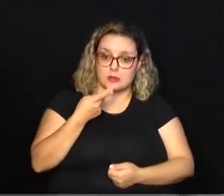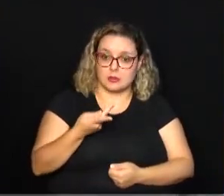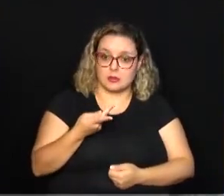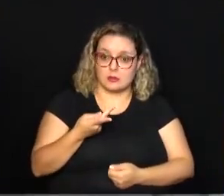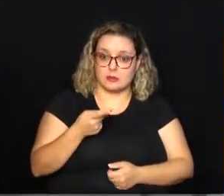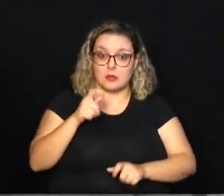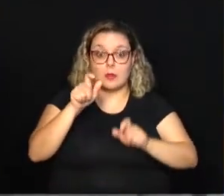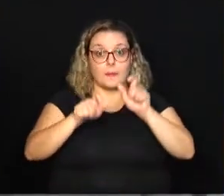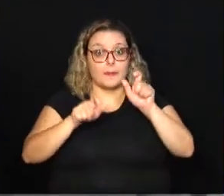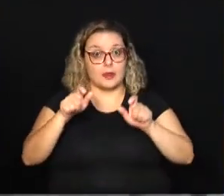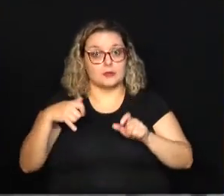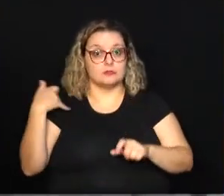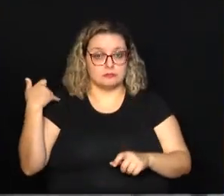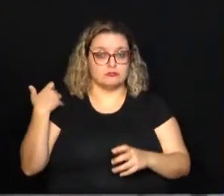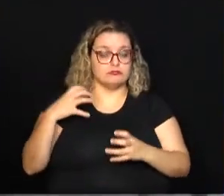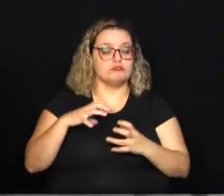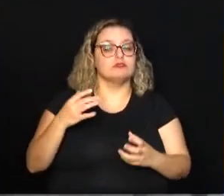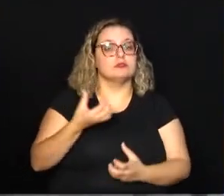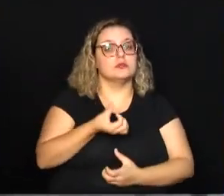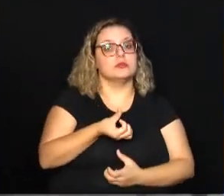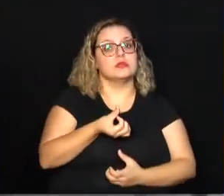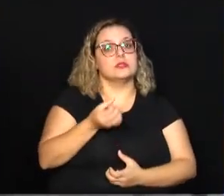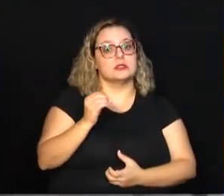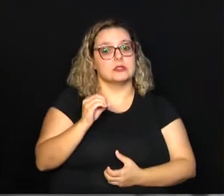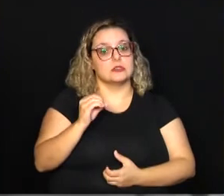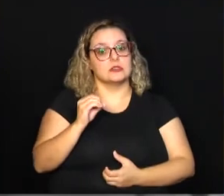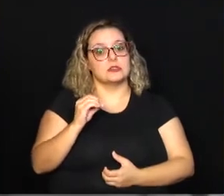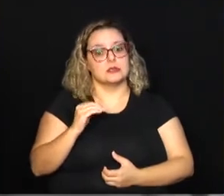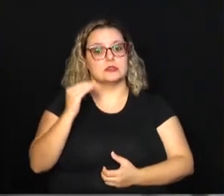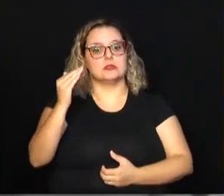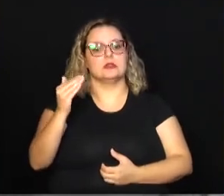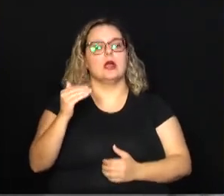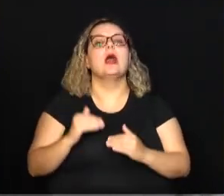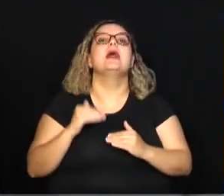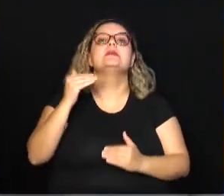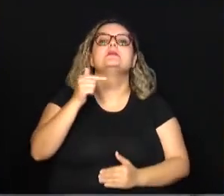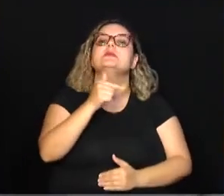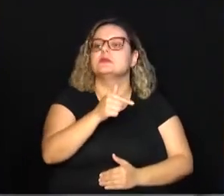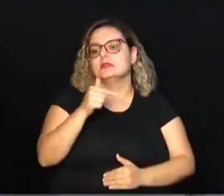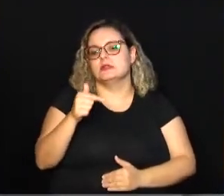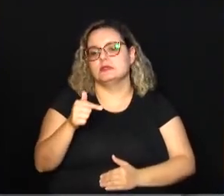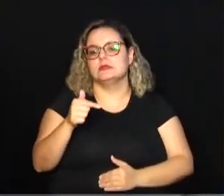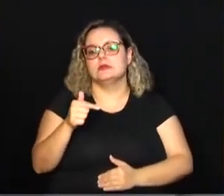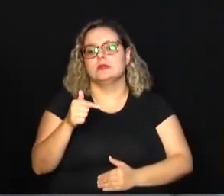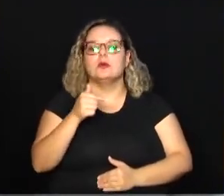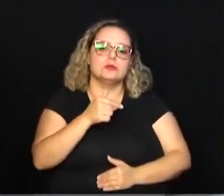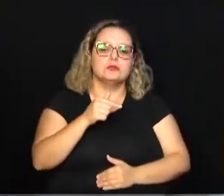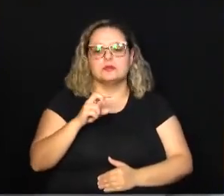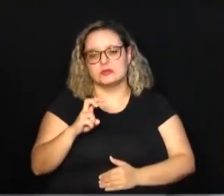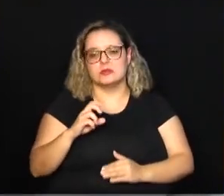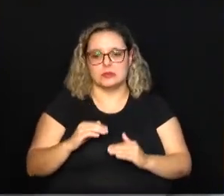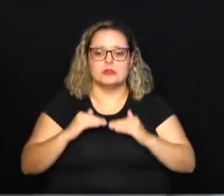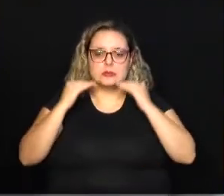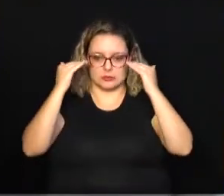Pessoas nessa faixa de idade, principalmente acima dos 77 anos ou 75 anos, vão ser bem